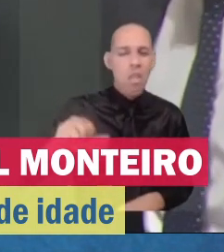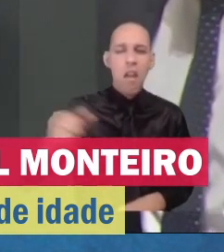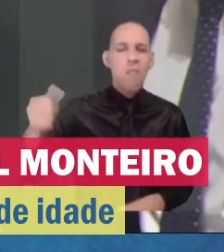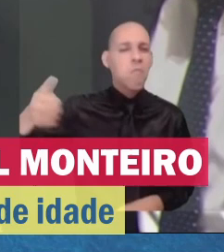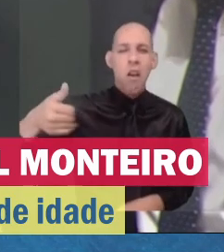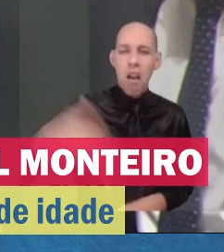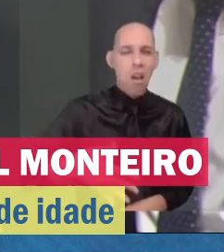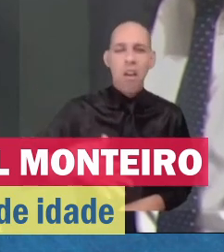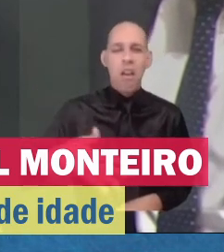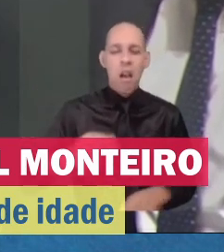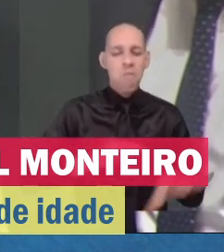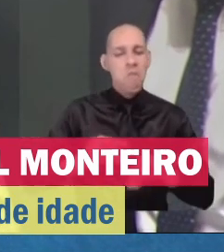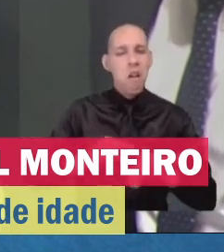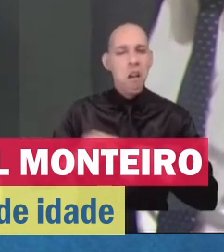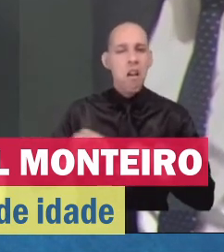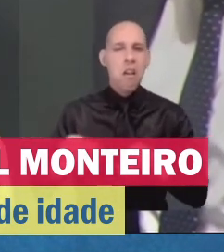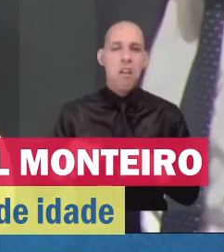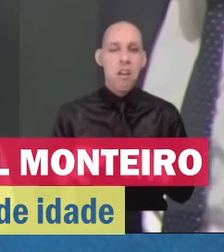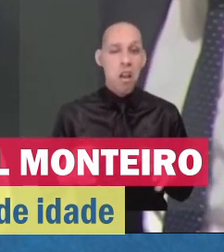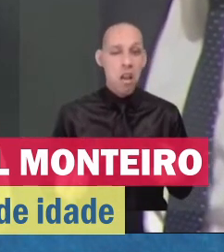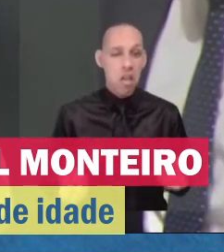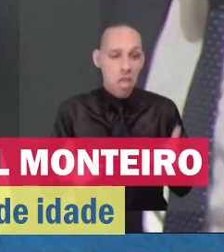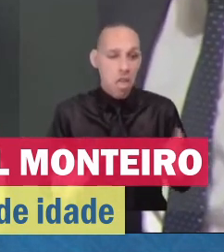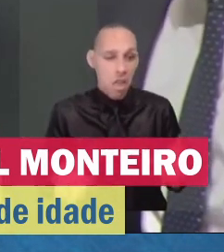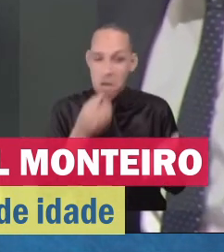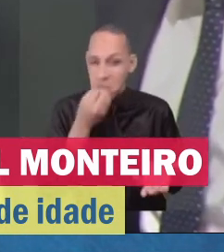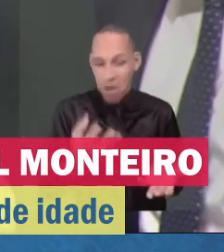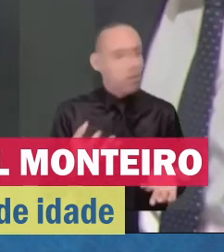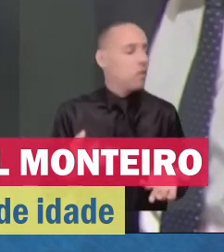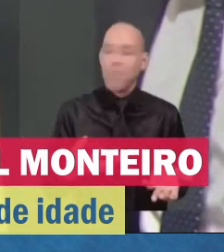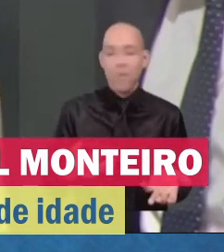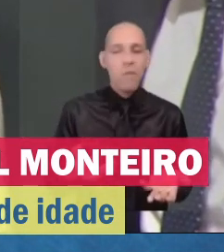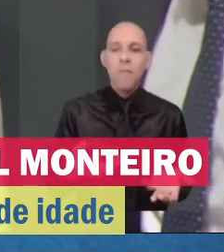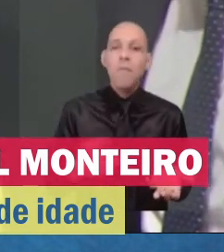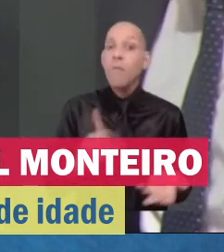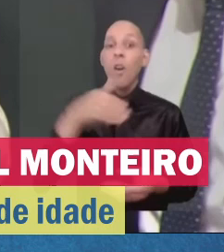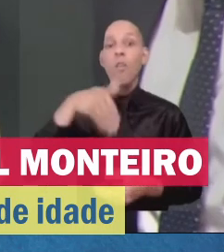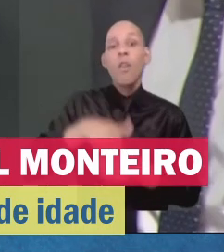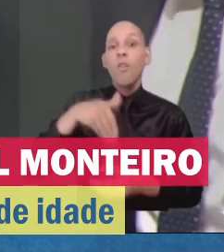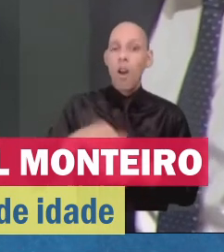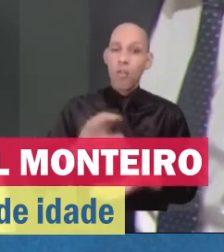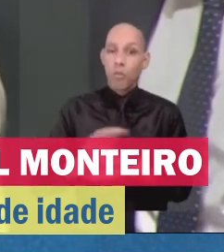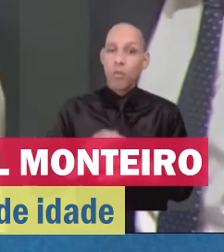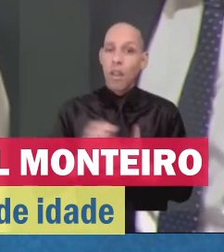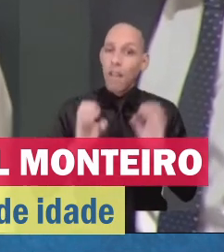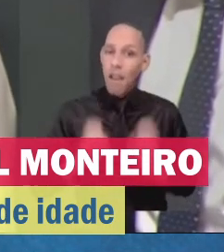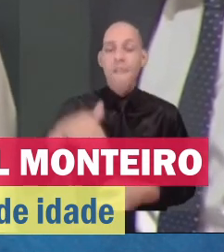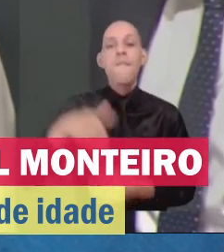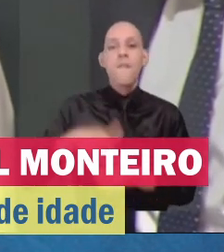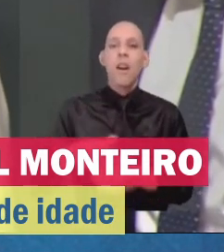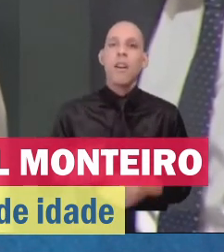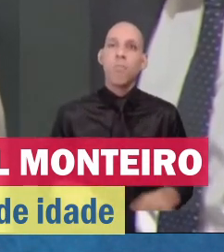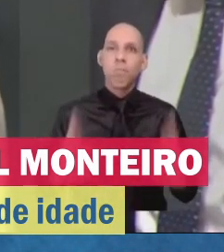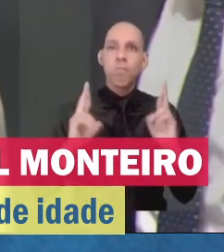pseudo-generosa. Por todo exposto, votamos o Conselho de Ética e espero que a totalidade